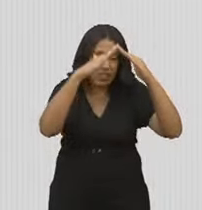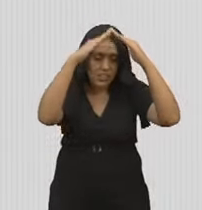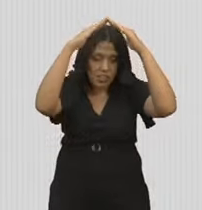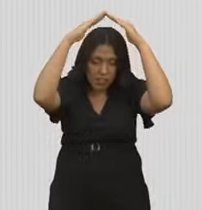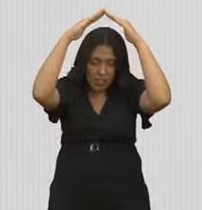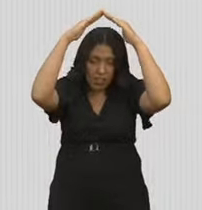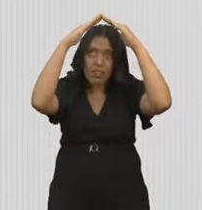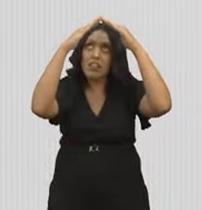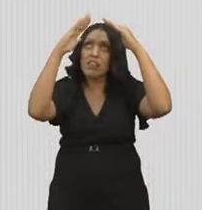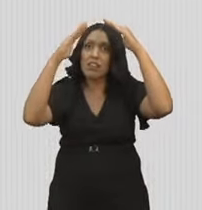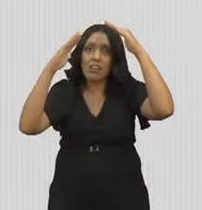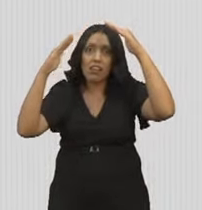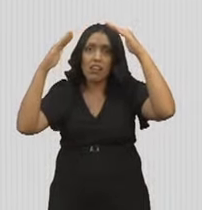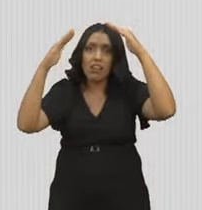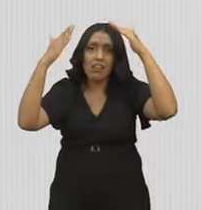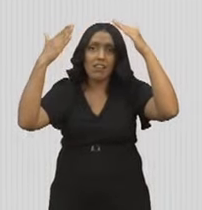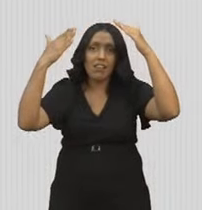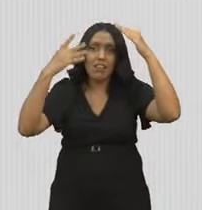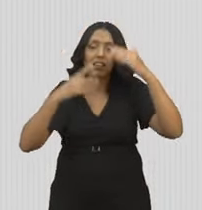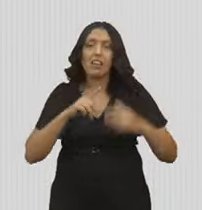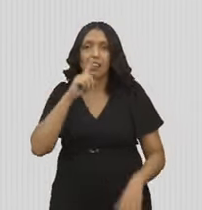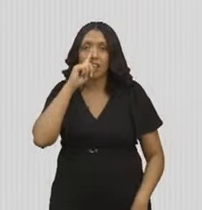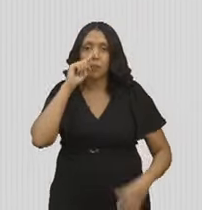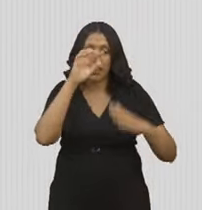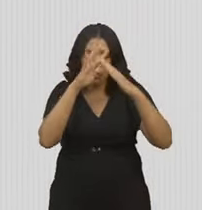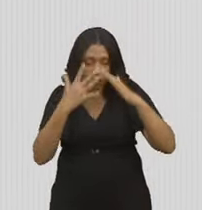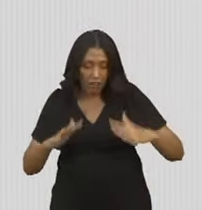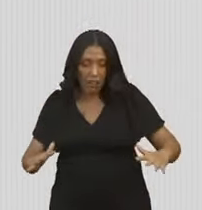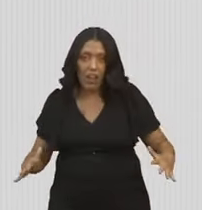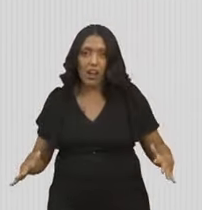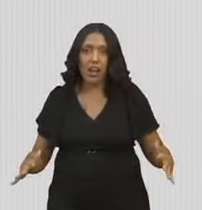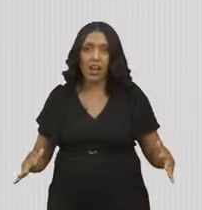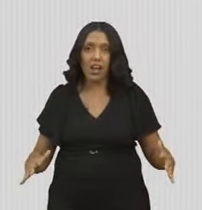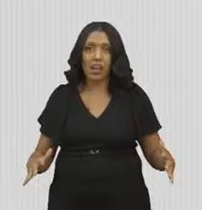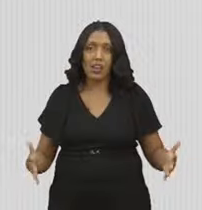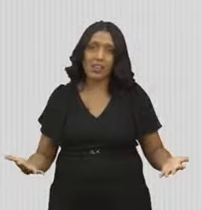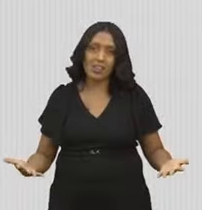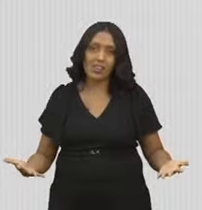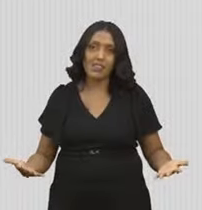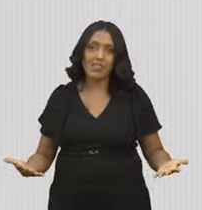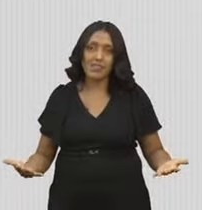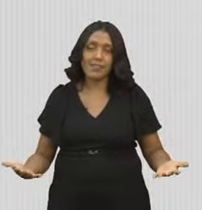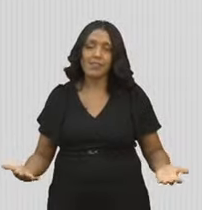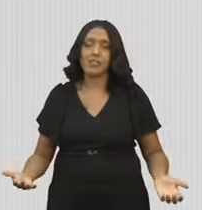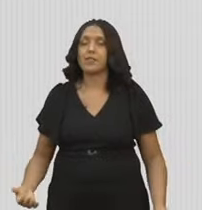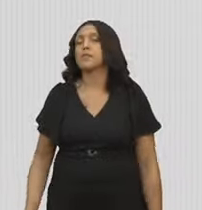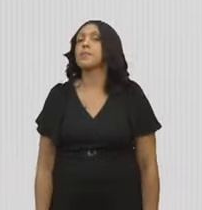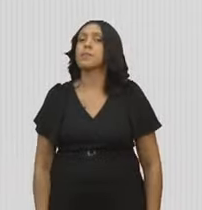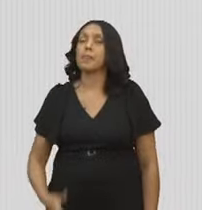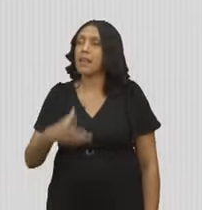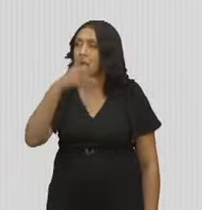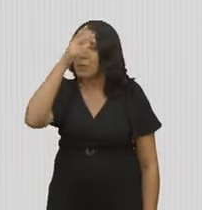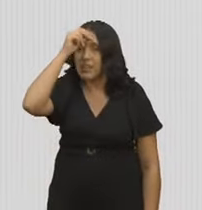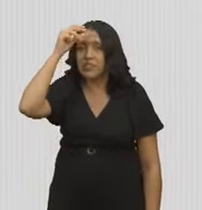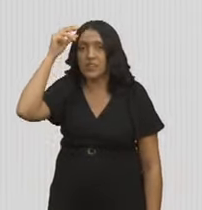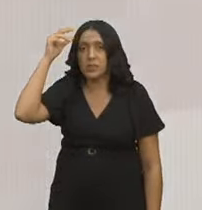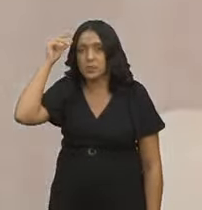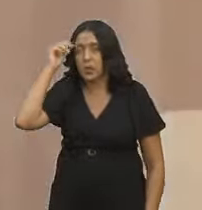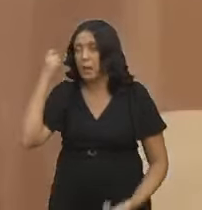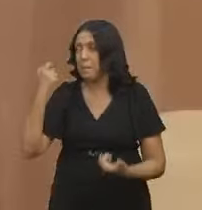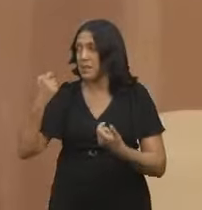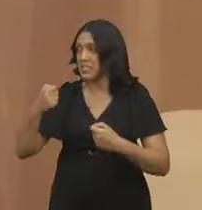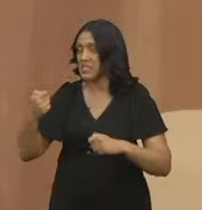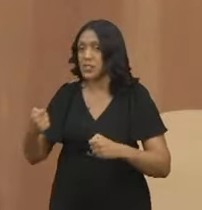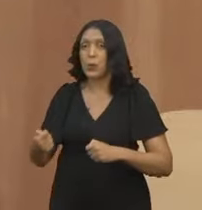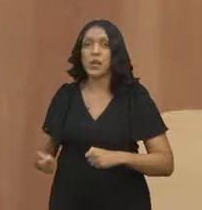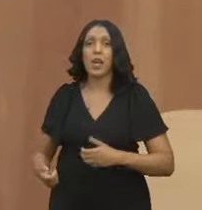a Defesa Civil já fez a marcação e que a marcação estourou. Isso é gravíssimo, isso não é aceitável e mostra a postura que a Prefeitura tem adotado em relação à população.